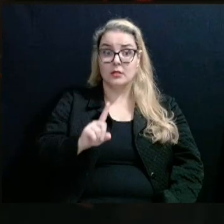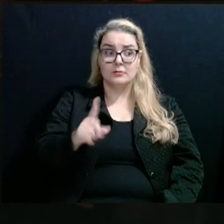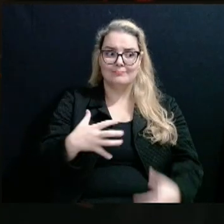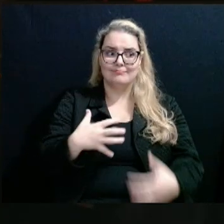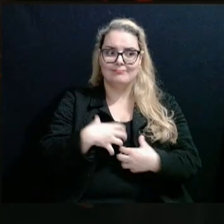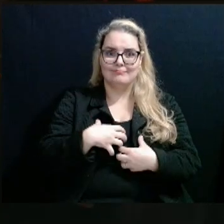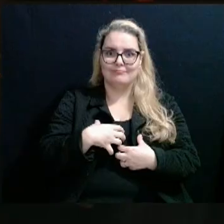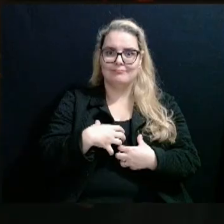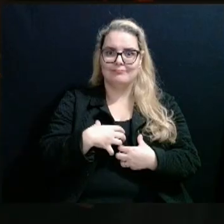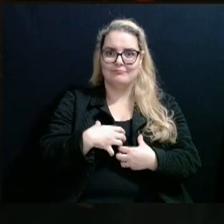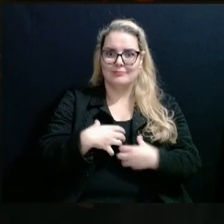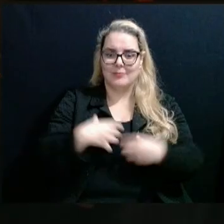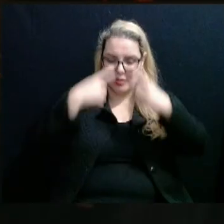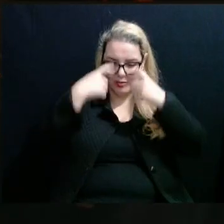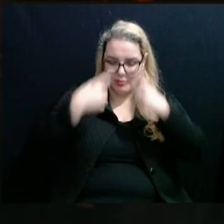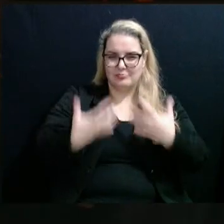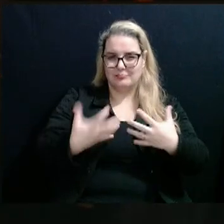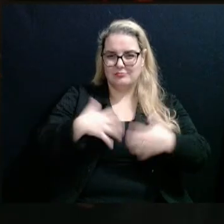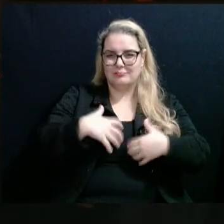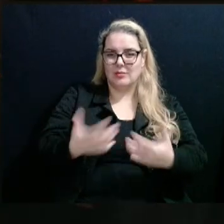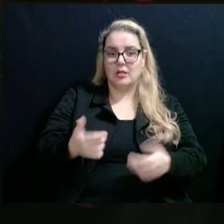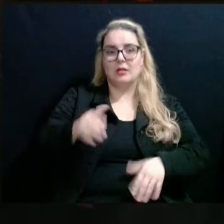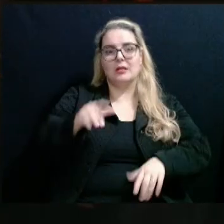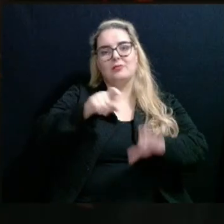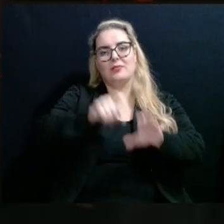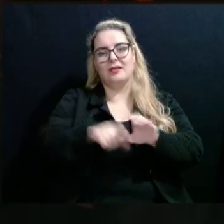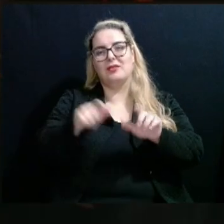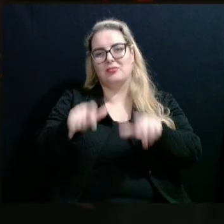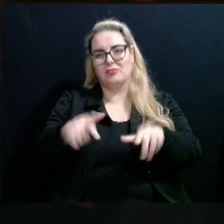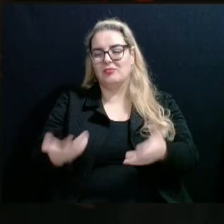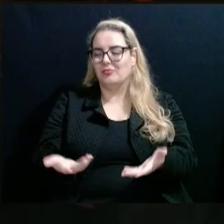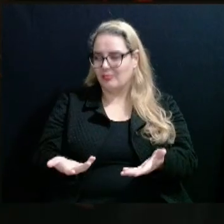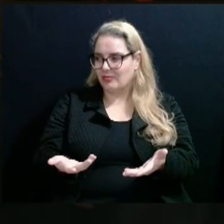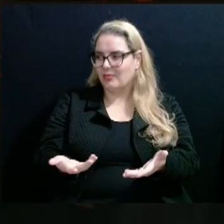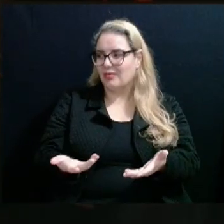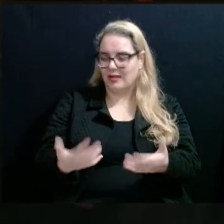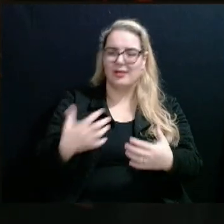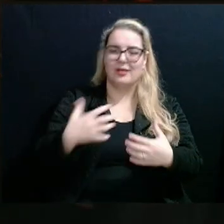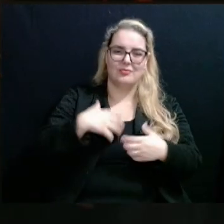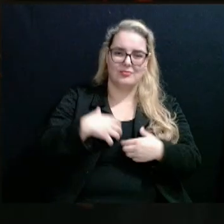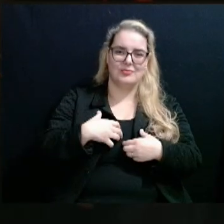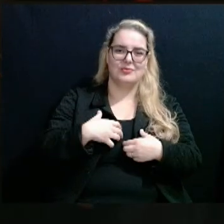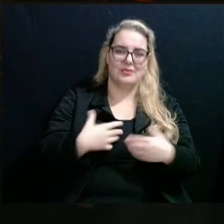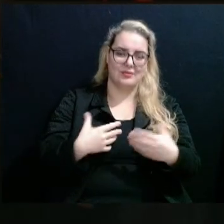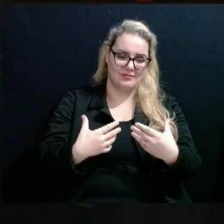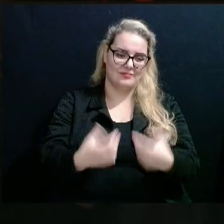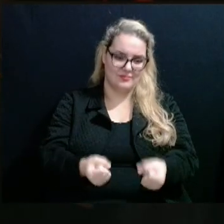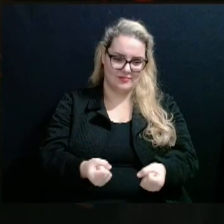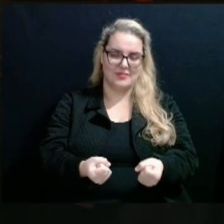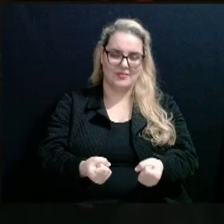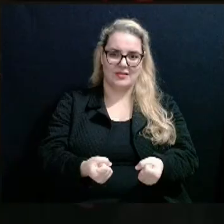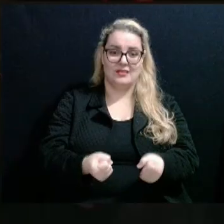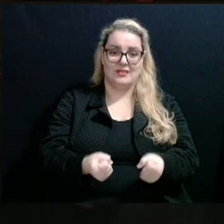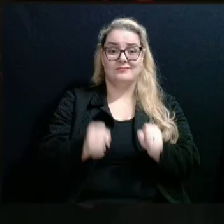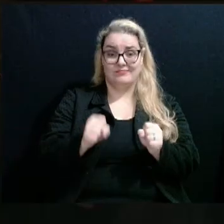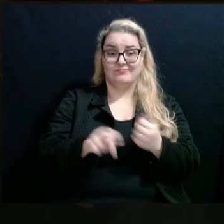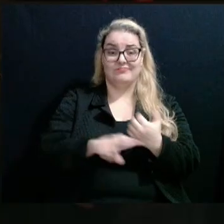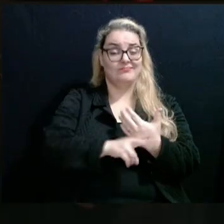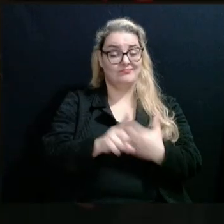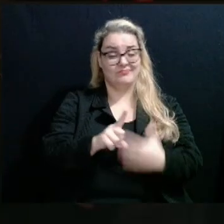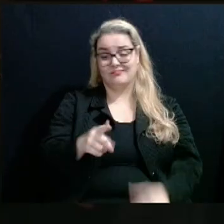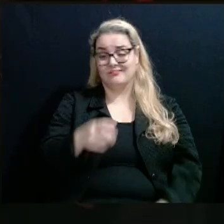Sim. Porque dependendo do lugar e dependendo da forma que são recepcionadas, isso pode não fazer bem. E